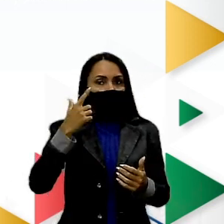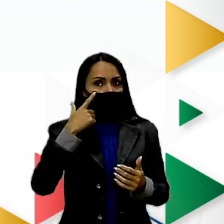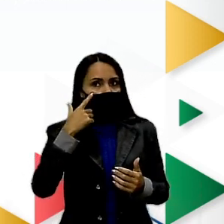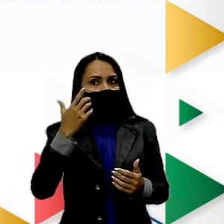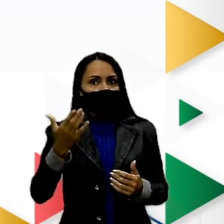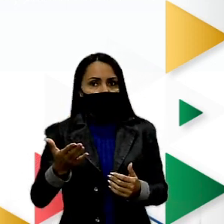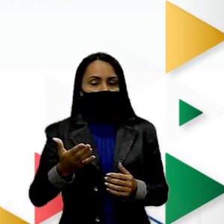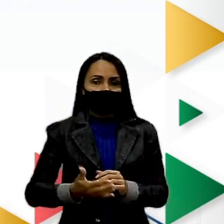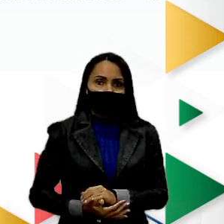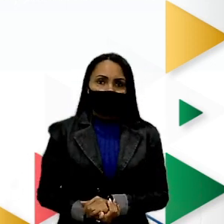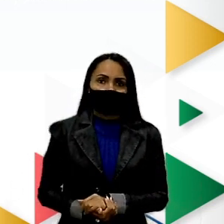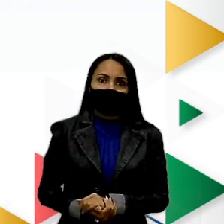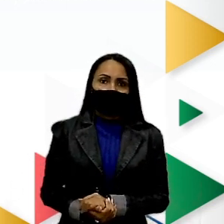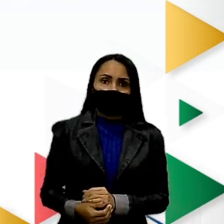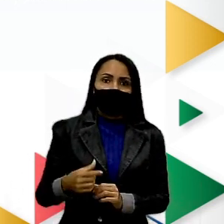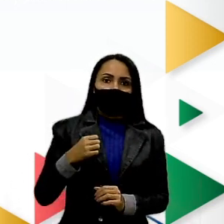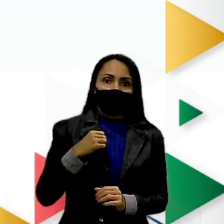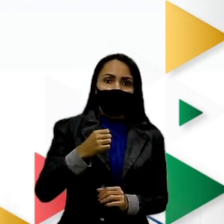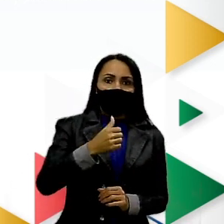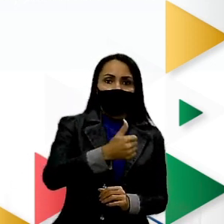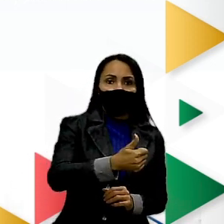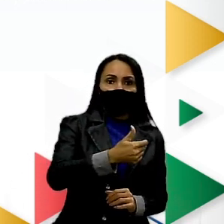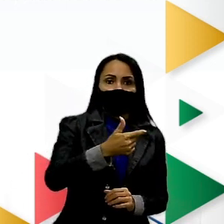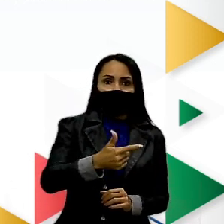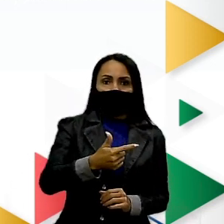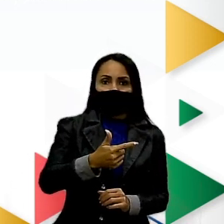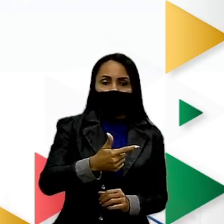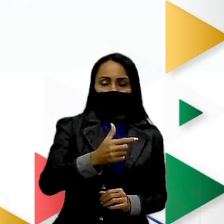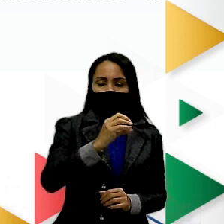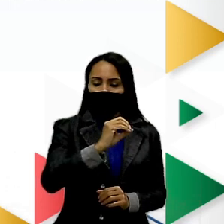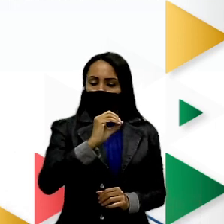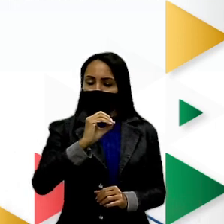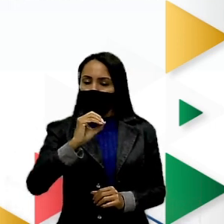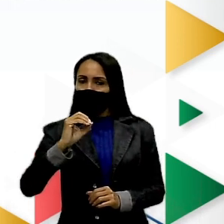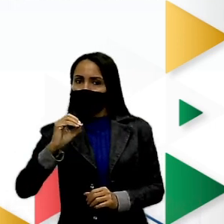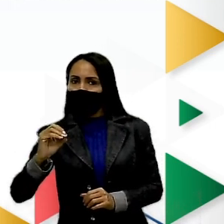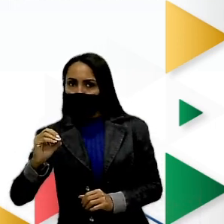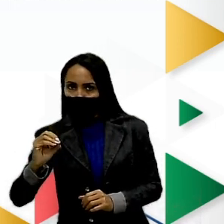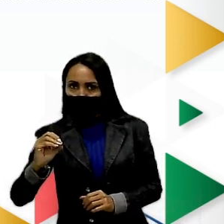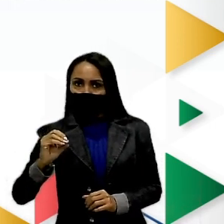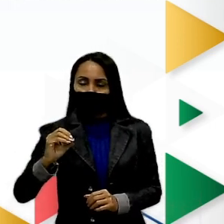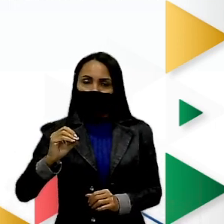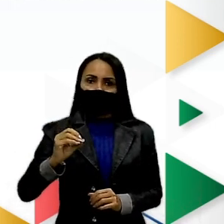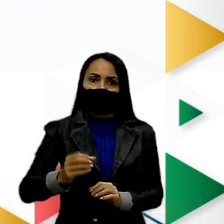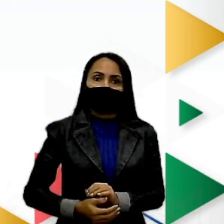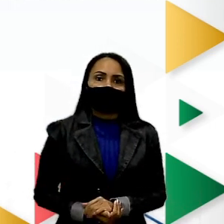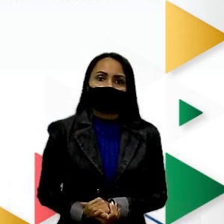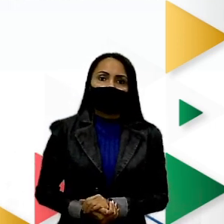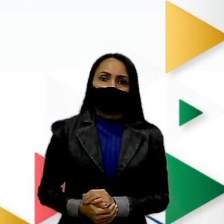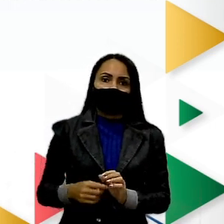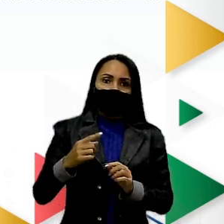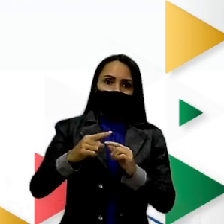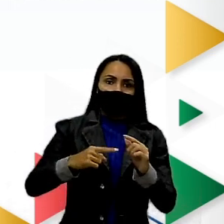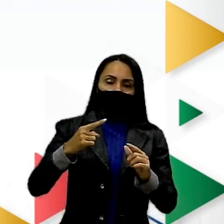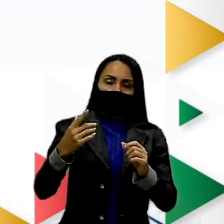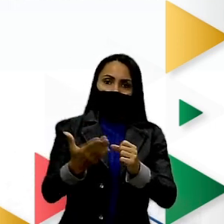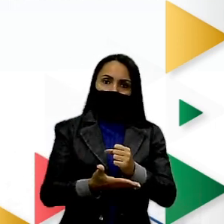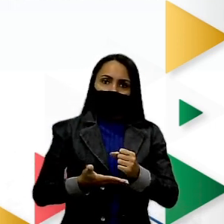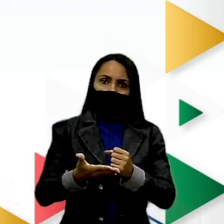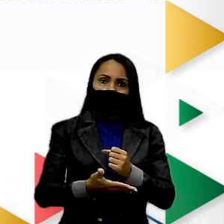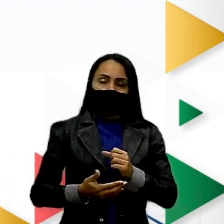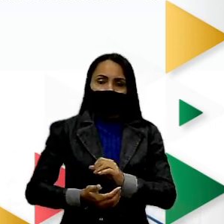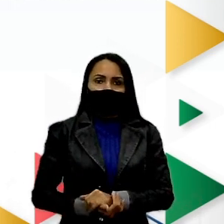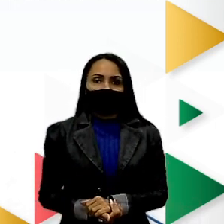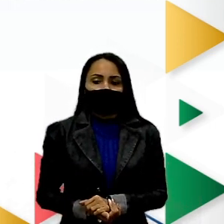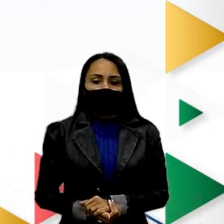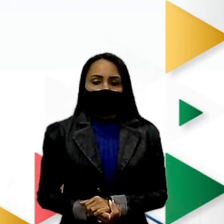elevado a 12, temos 12 zeros após aí a nossa base. São 12